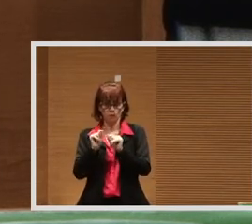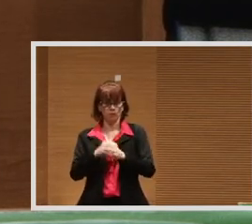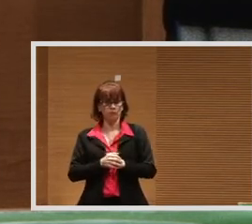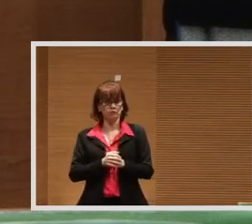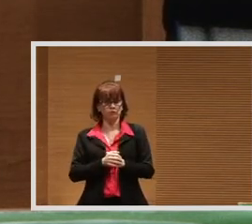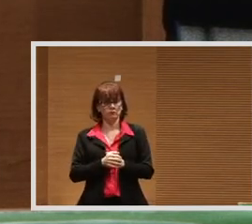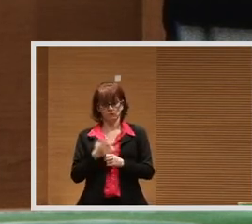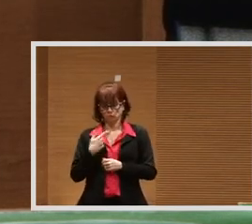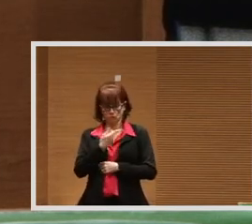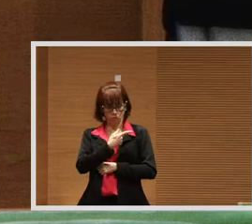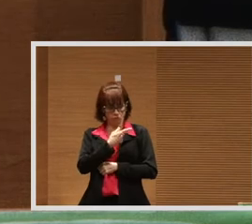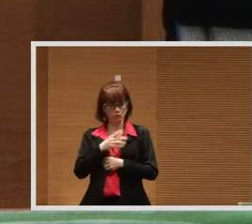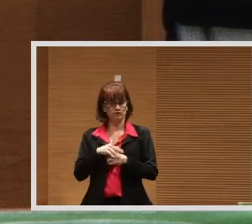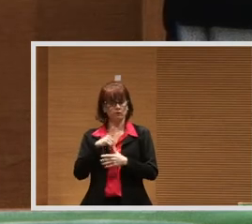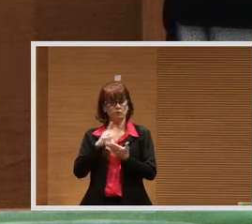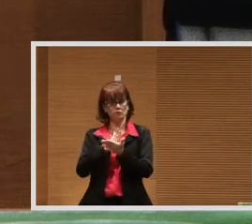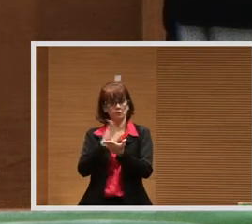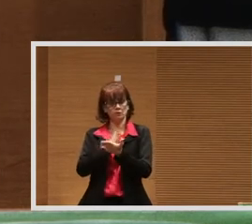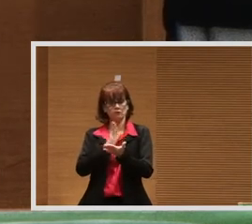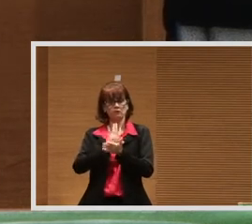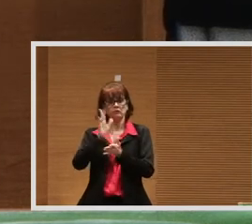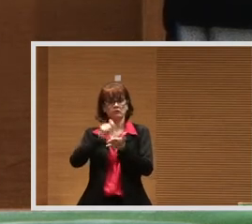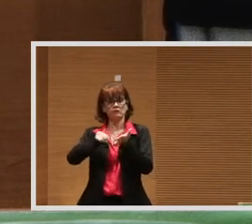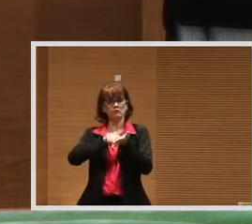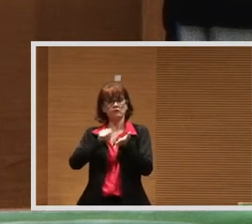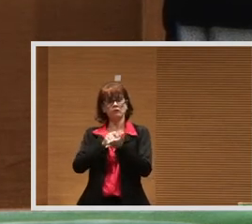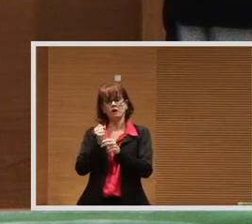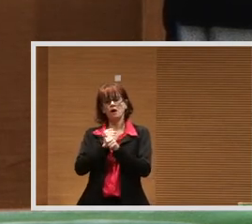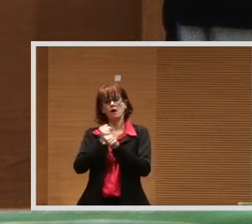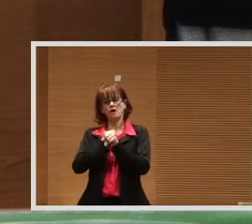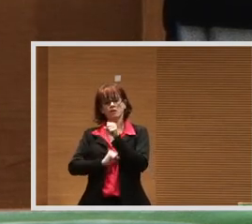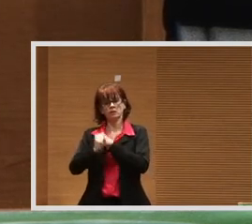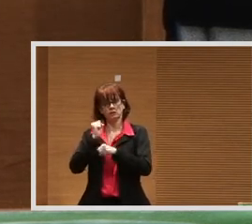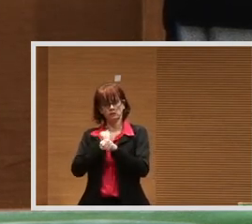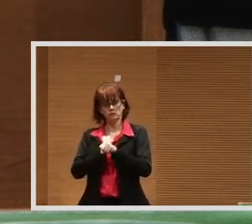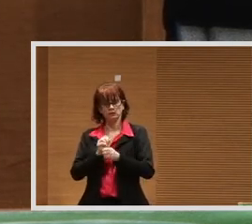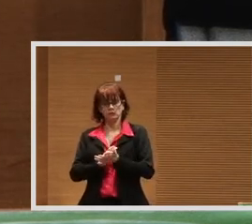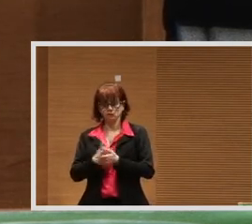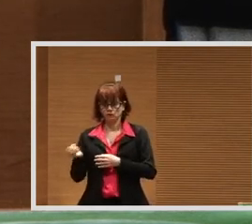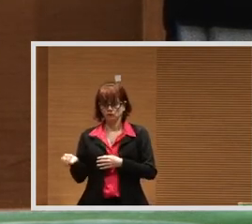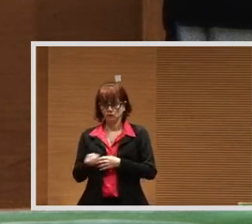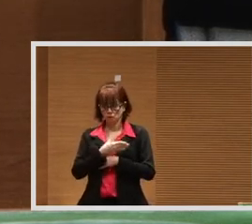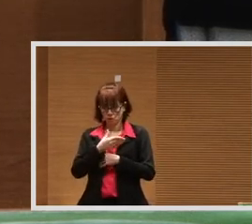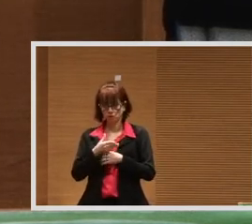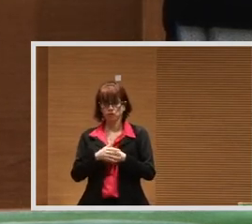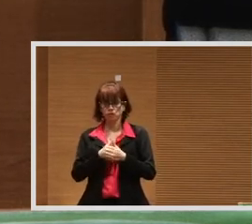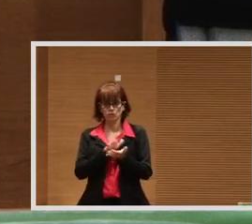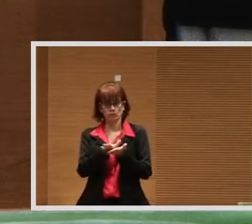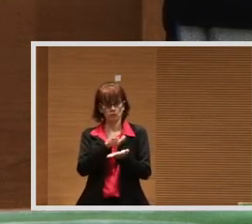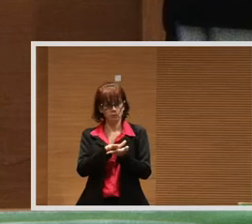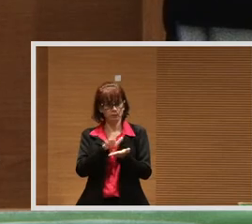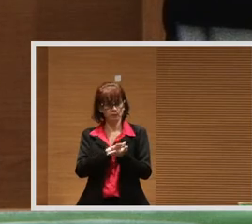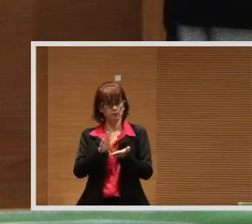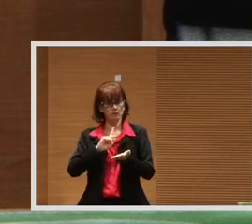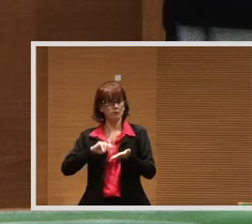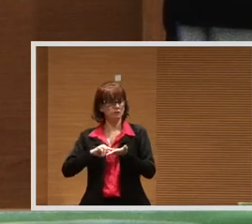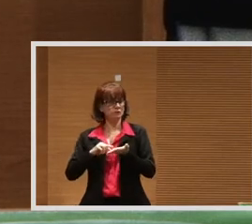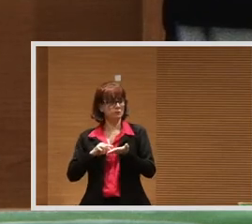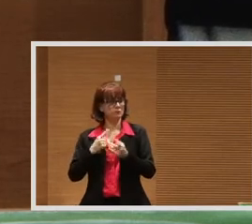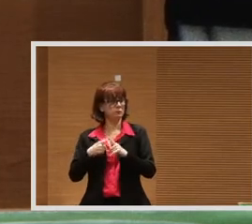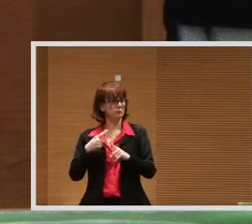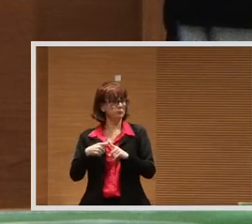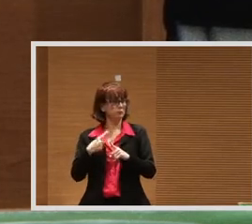trouxemos um livro que já foi feito alguns anos atrás e a gente fez uma nova edição, porque é